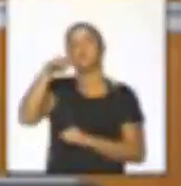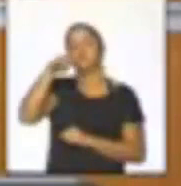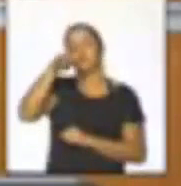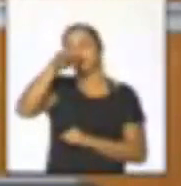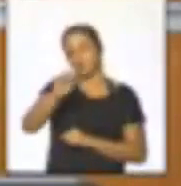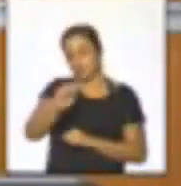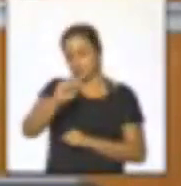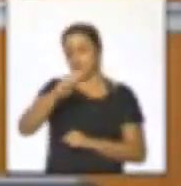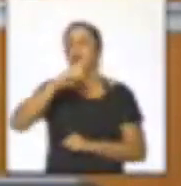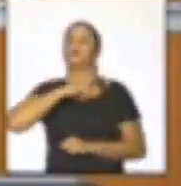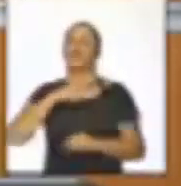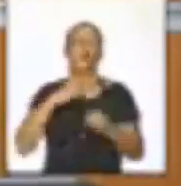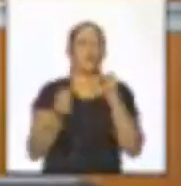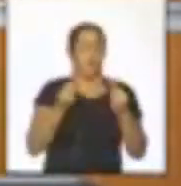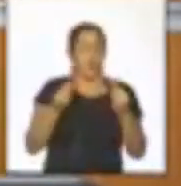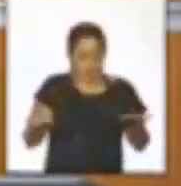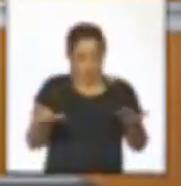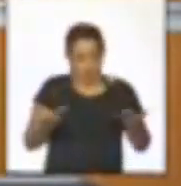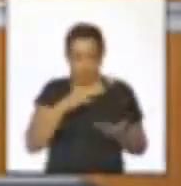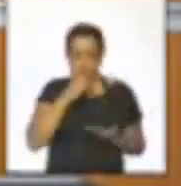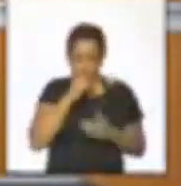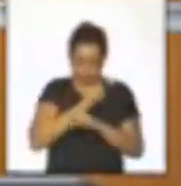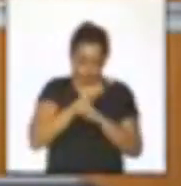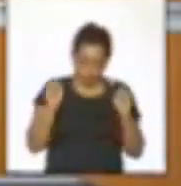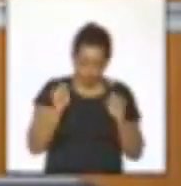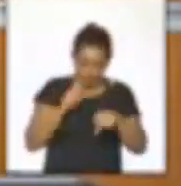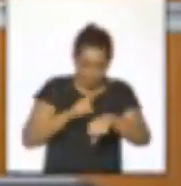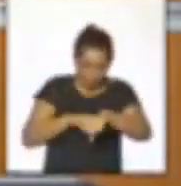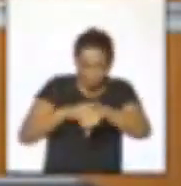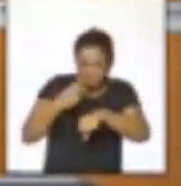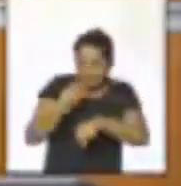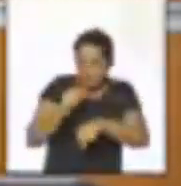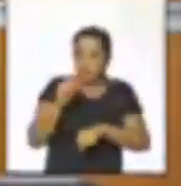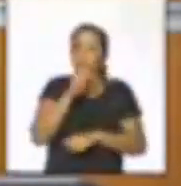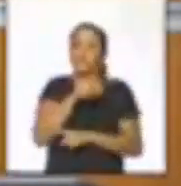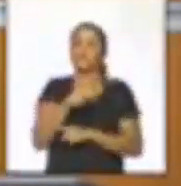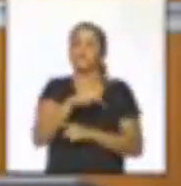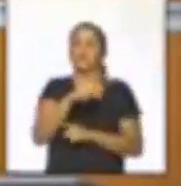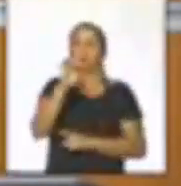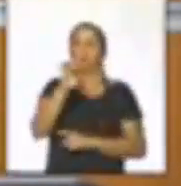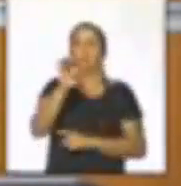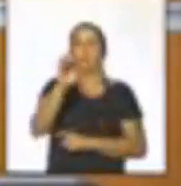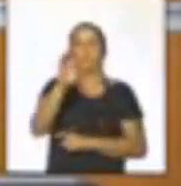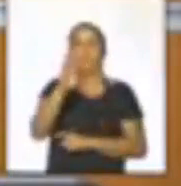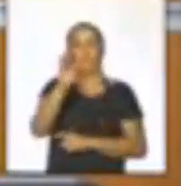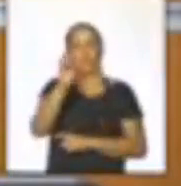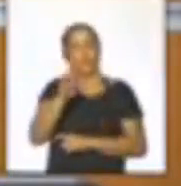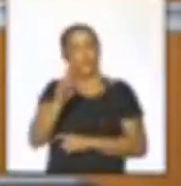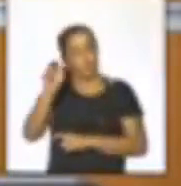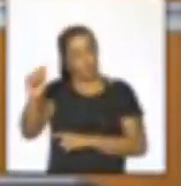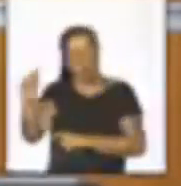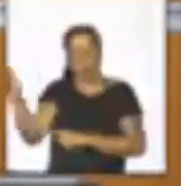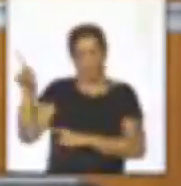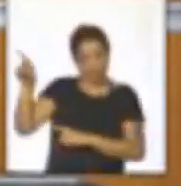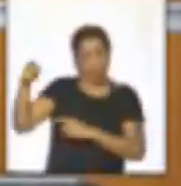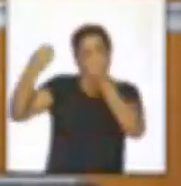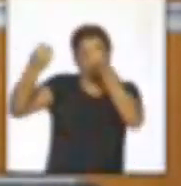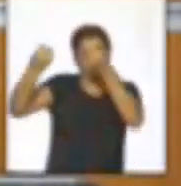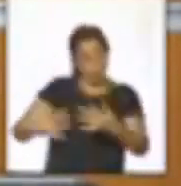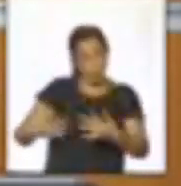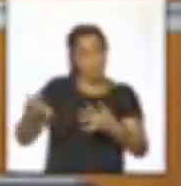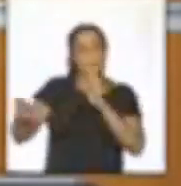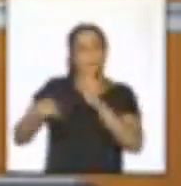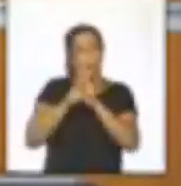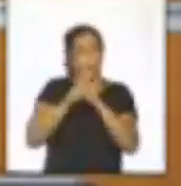de hoje, às 10 da manhã, com a professora Débora Garófalo, ela, na aula de